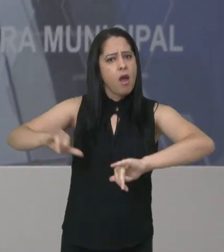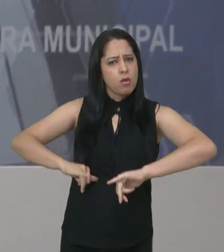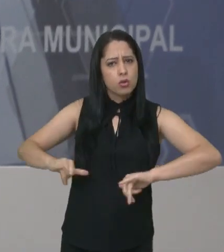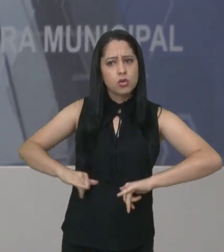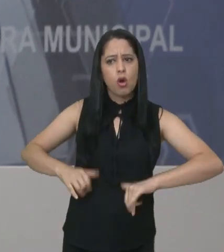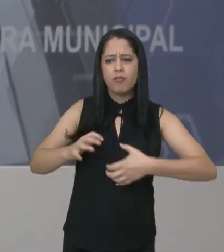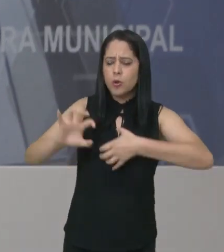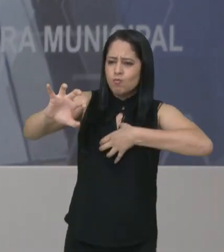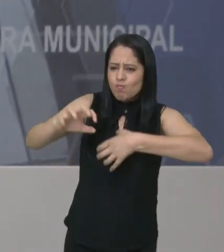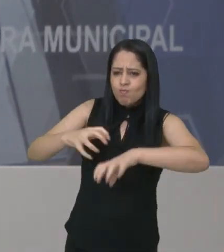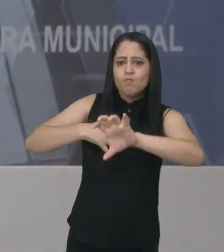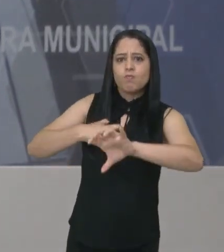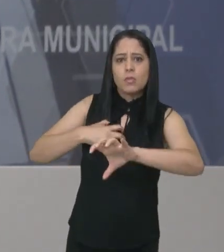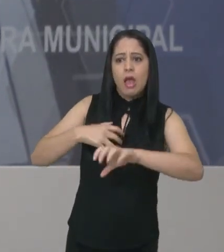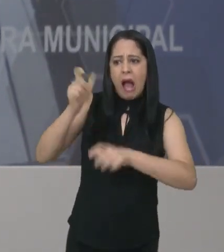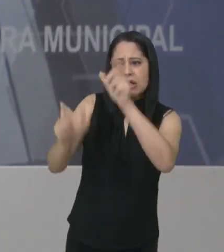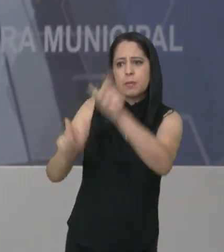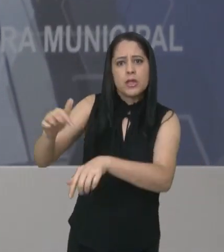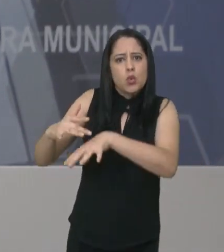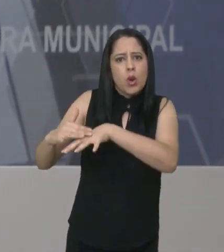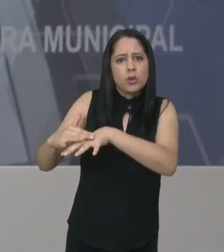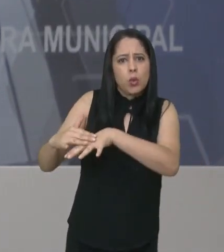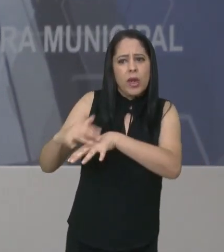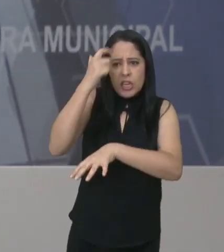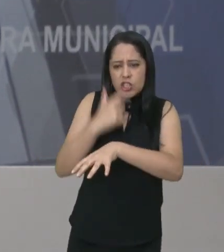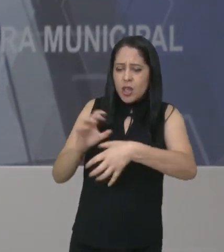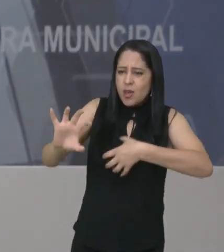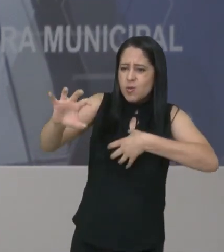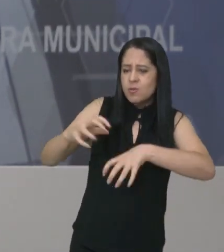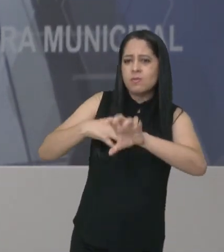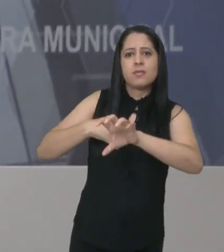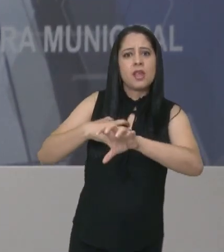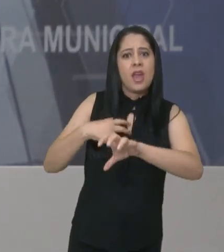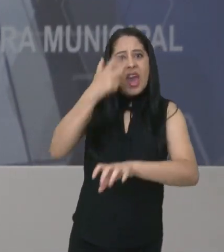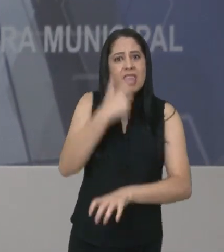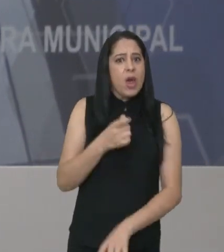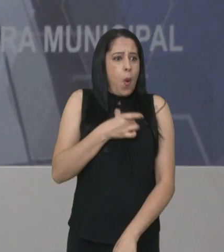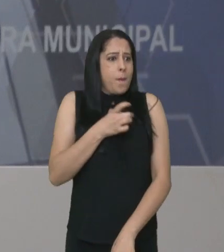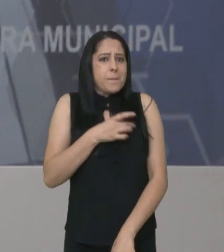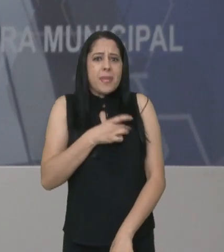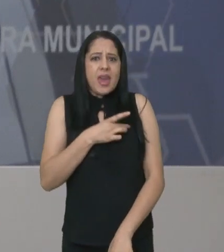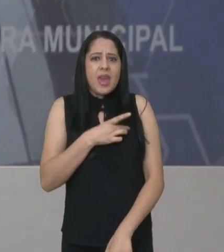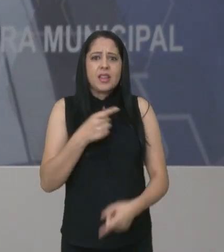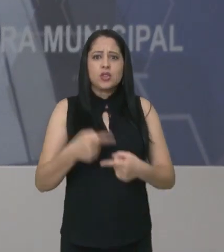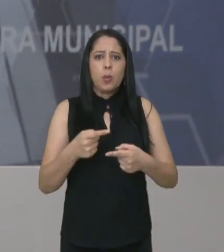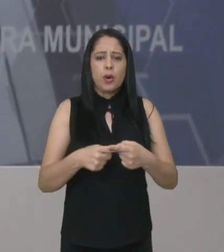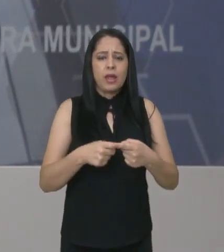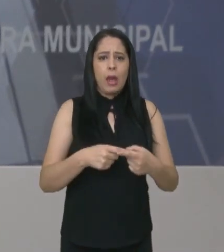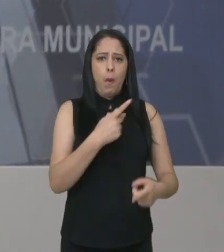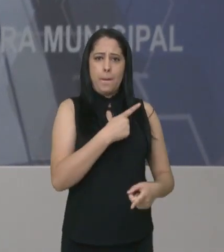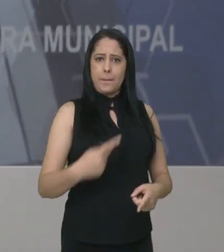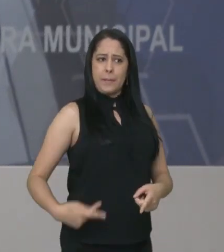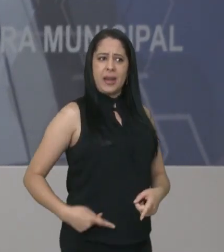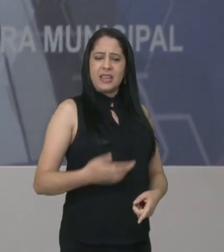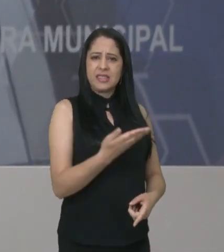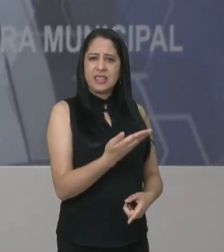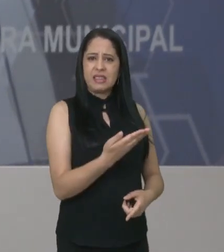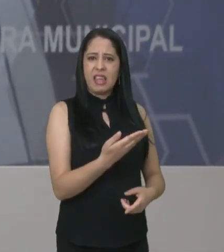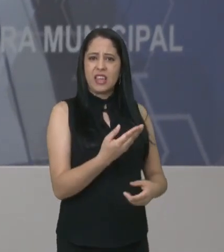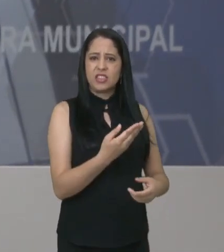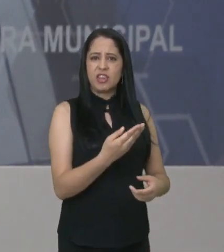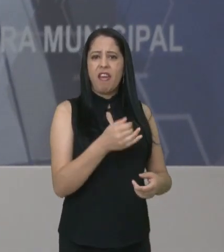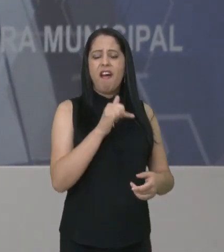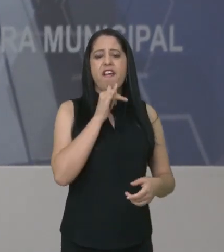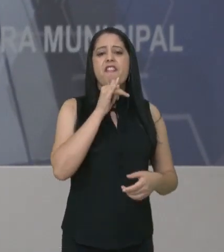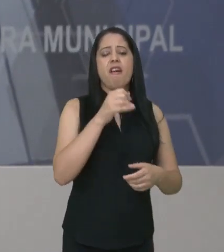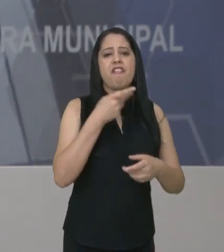ficaram doentes, eu fiquei com muito medo, e vendo um presidente conduzir da maneira que conduziu, oferecendo cloroquina ao invés